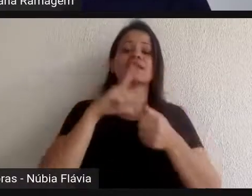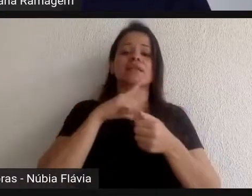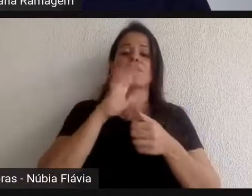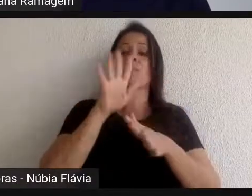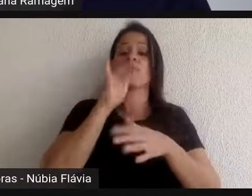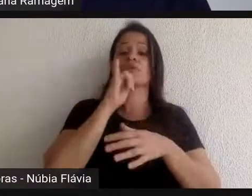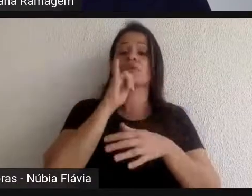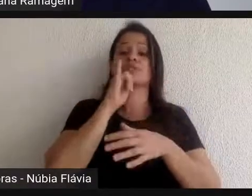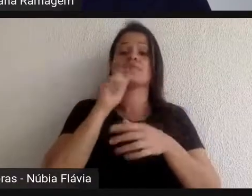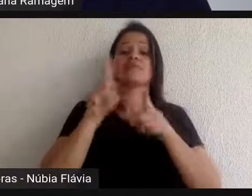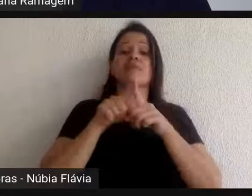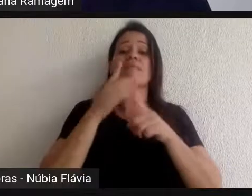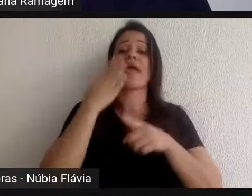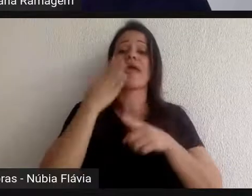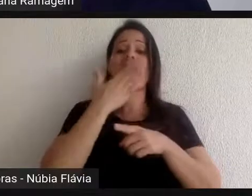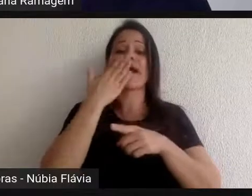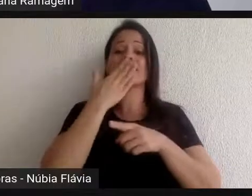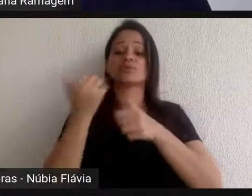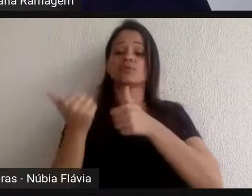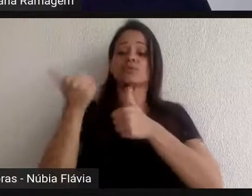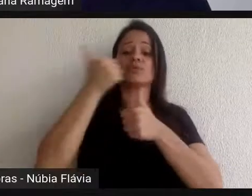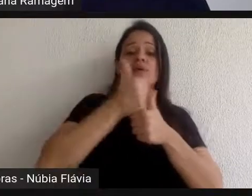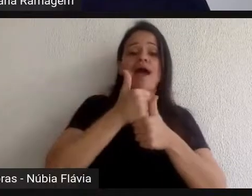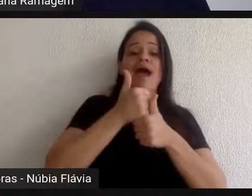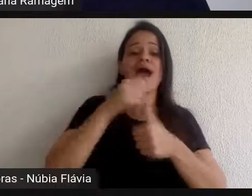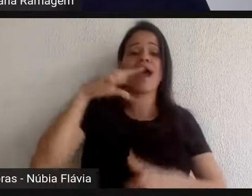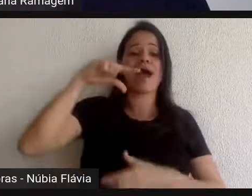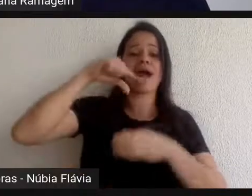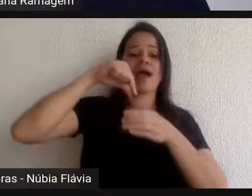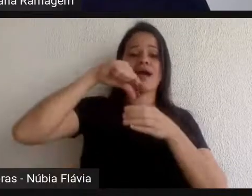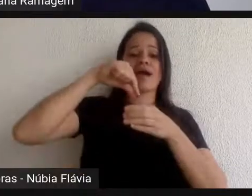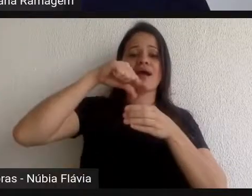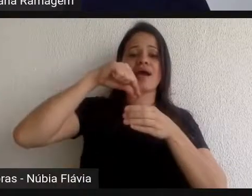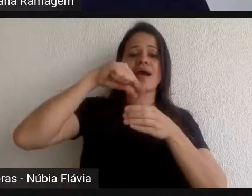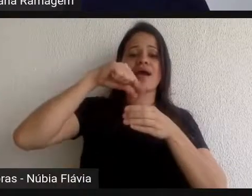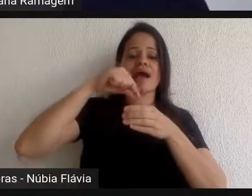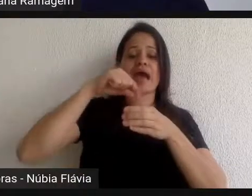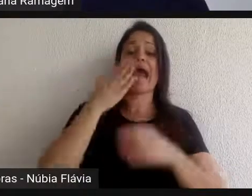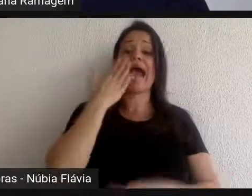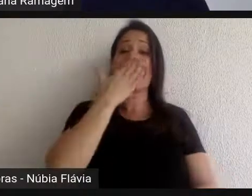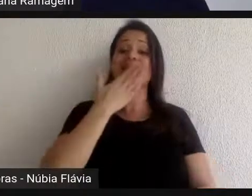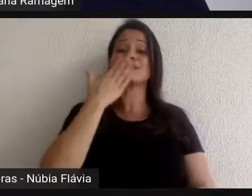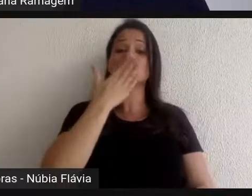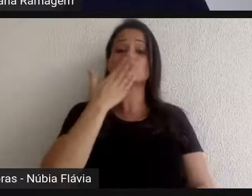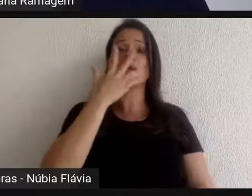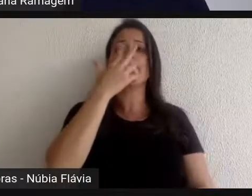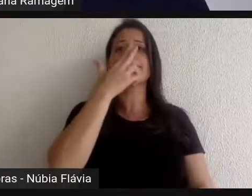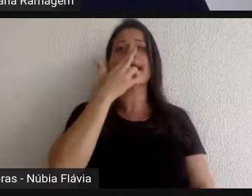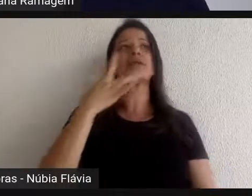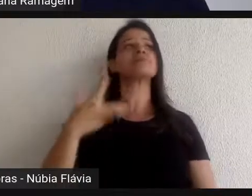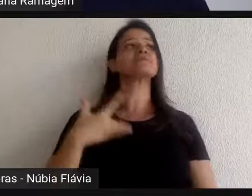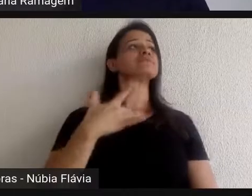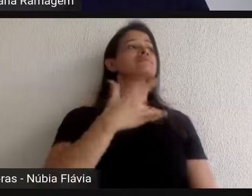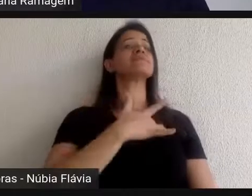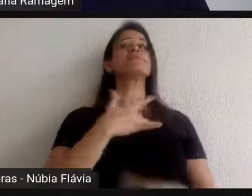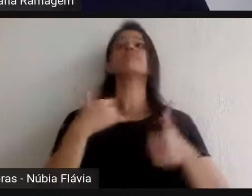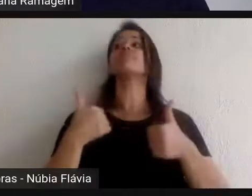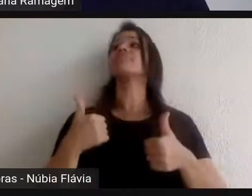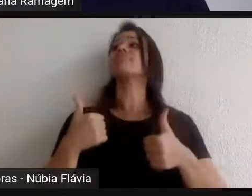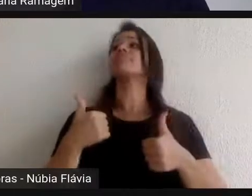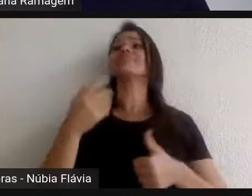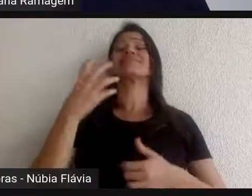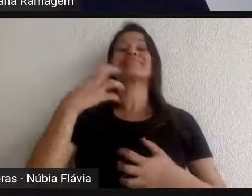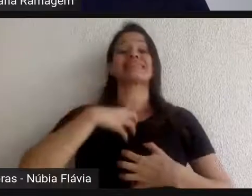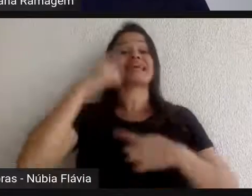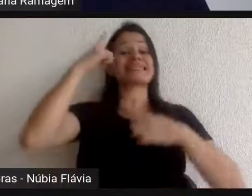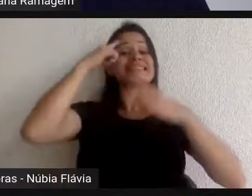açúcar, ele tem esse poder de nos dar aquela sensação de bem-estar, né? Então, quando eu